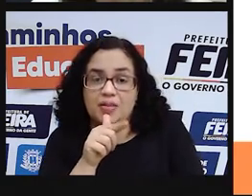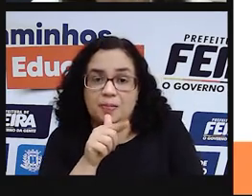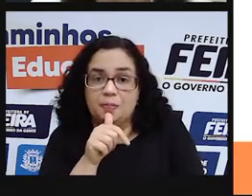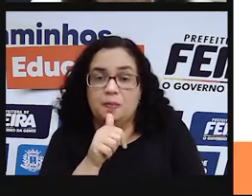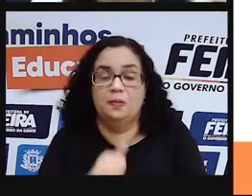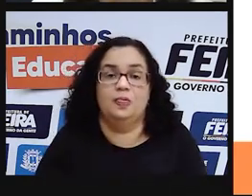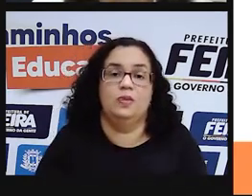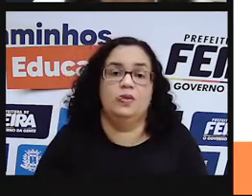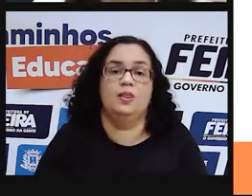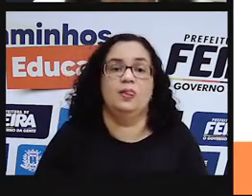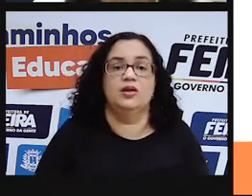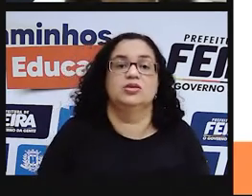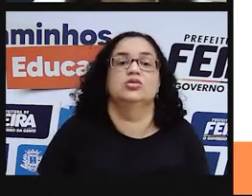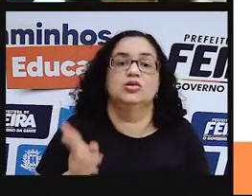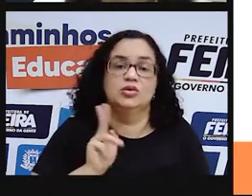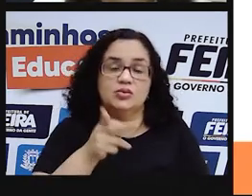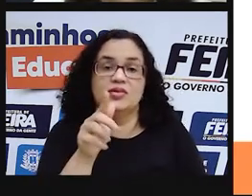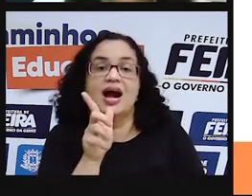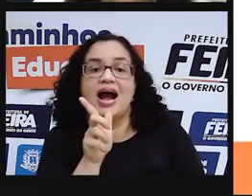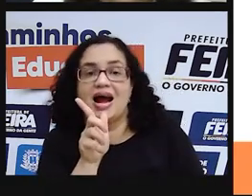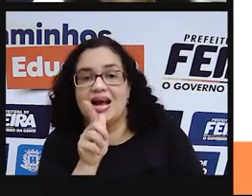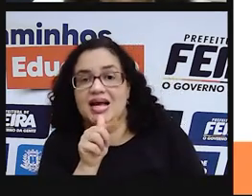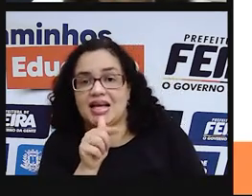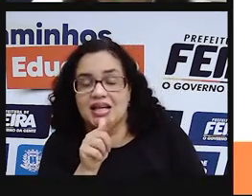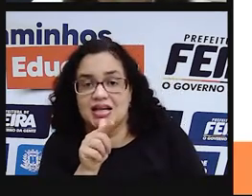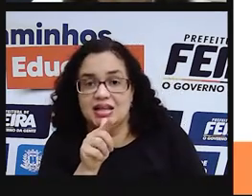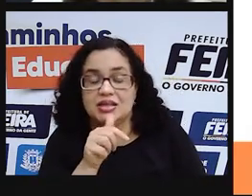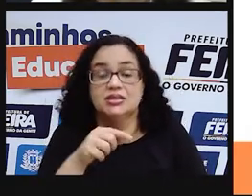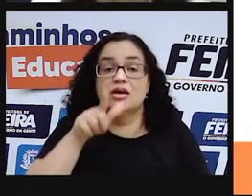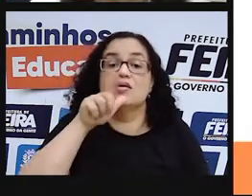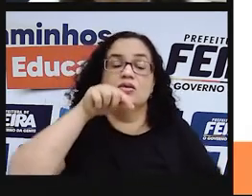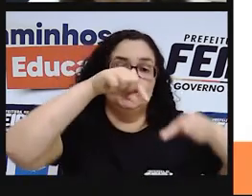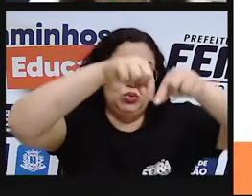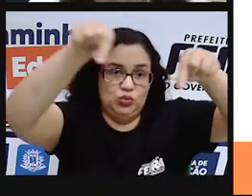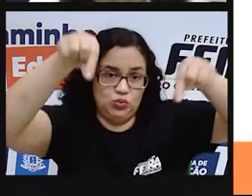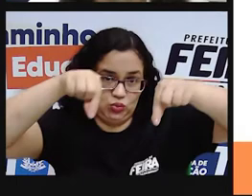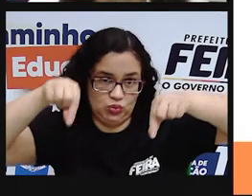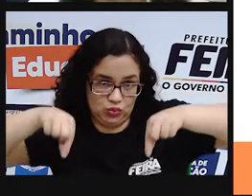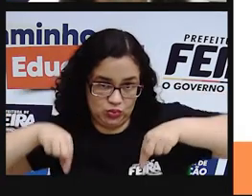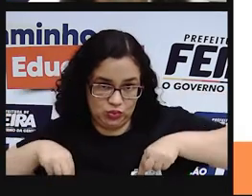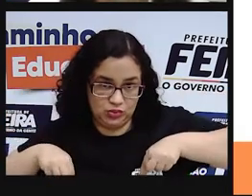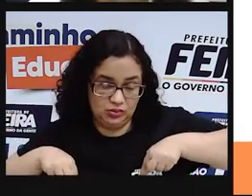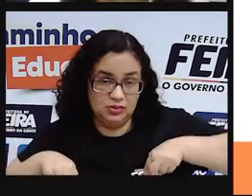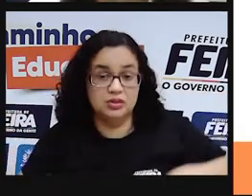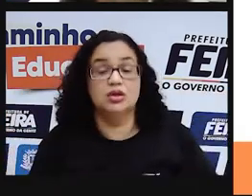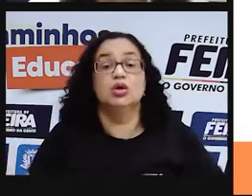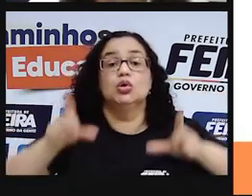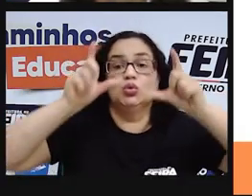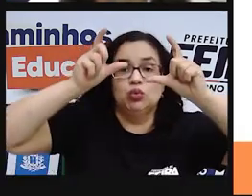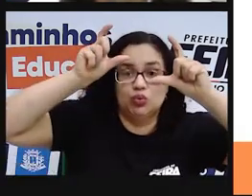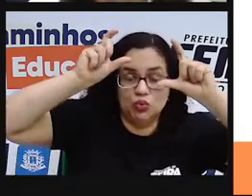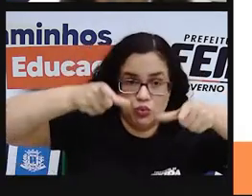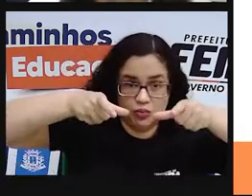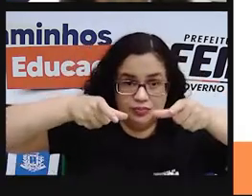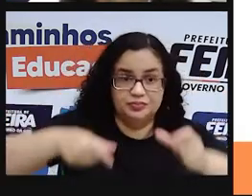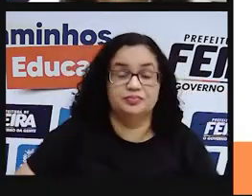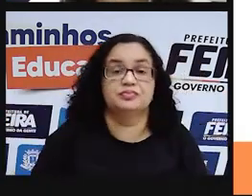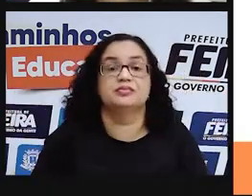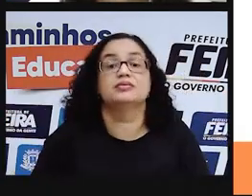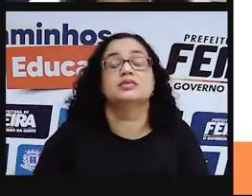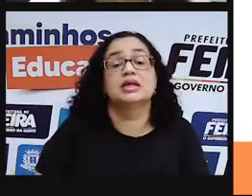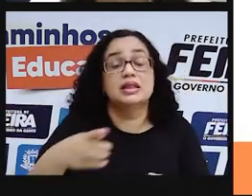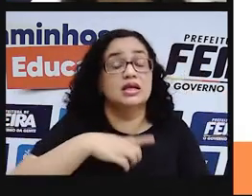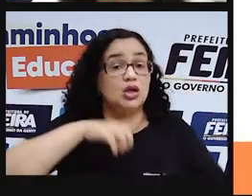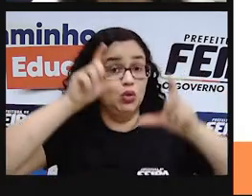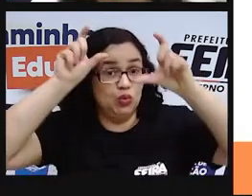ali da utilização da água das Lagoas então assim tratando-se de um espaço onde a gente